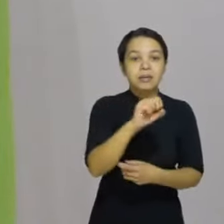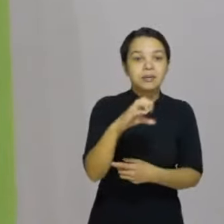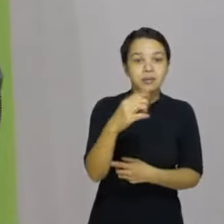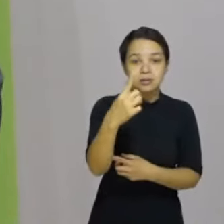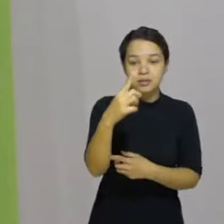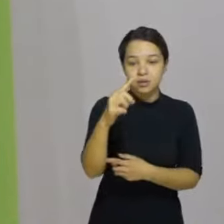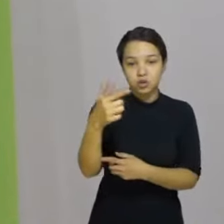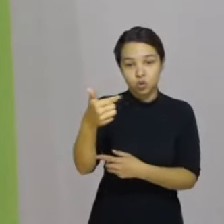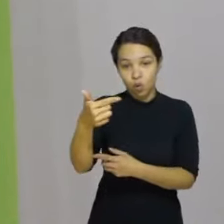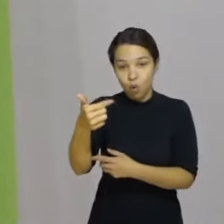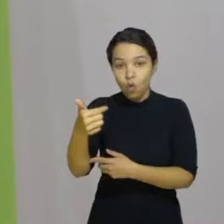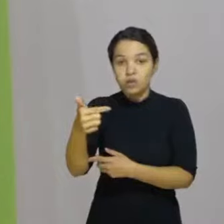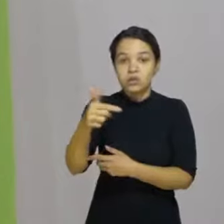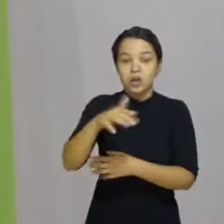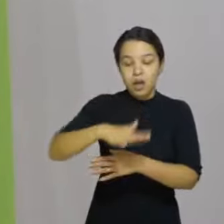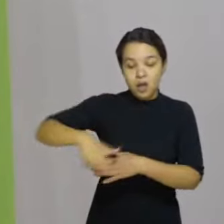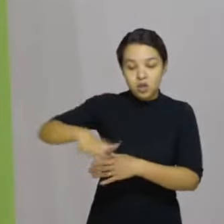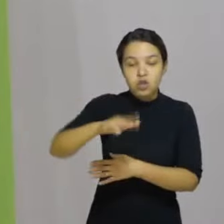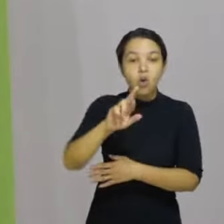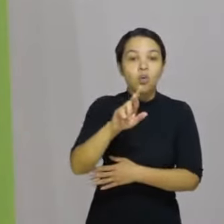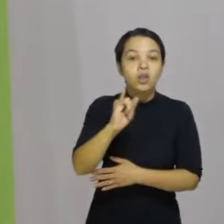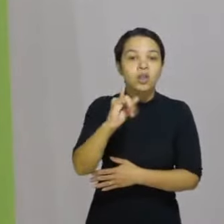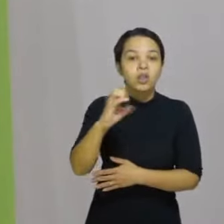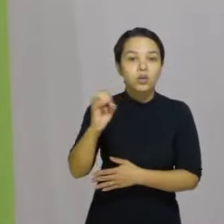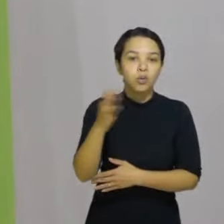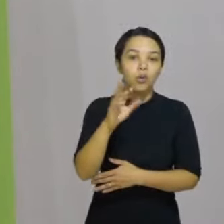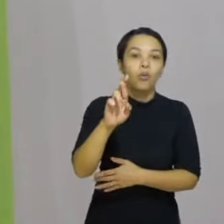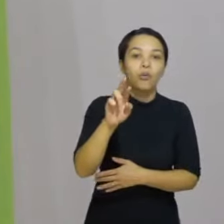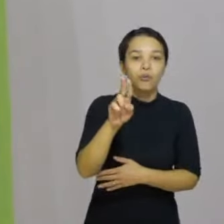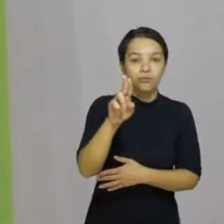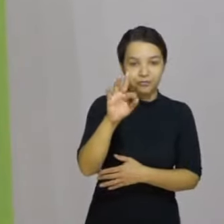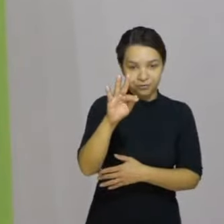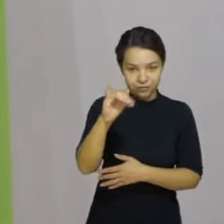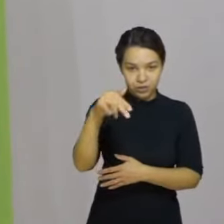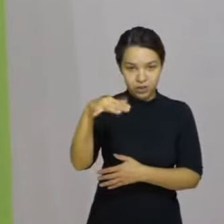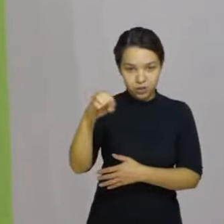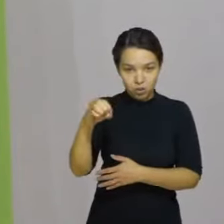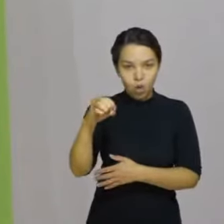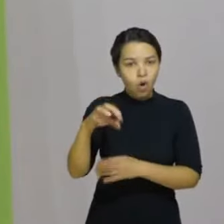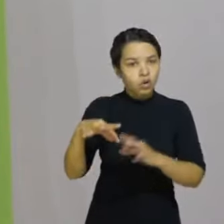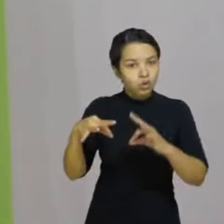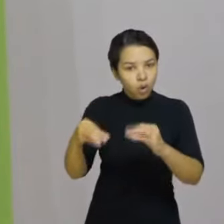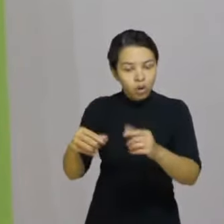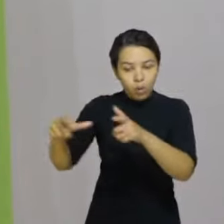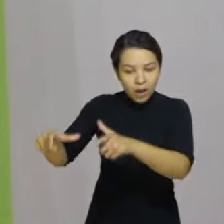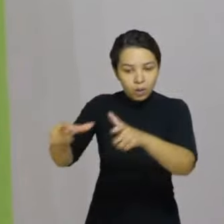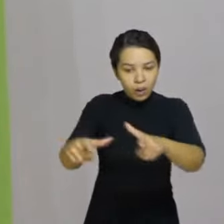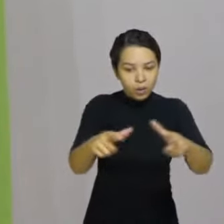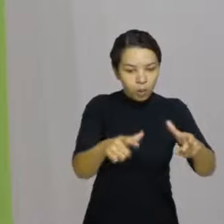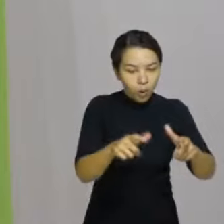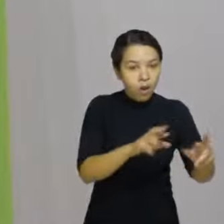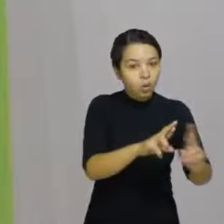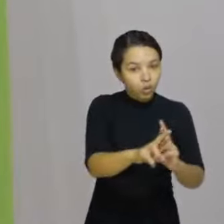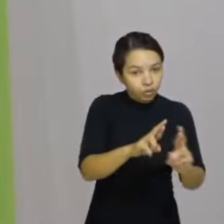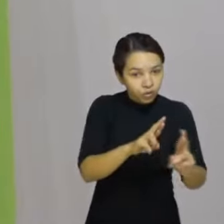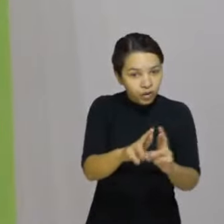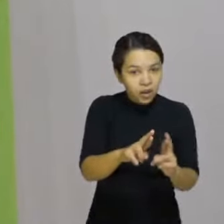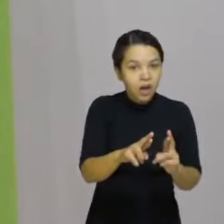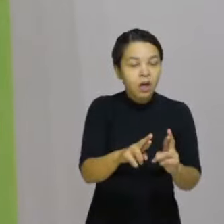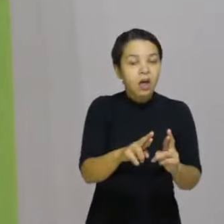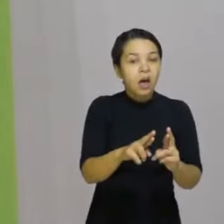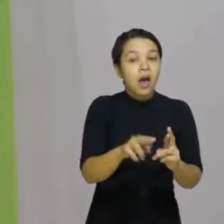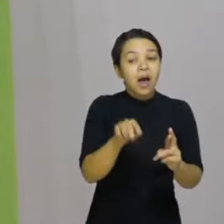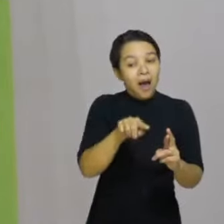Rufino. Todos esses pontos de rodovia da nossa região serrana sofreram algum